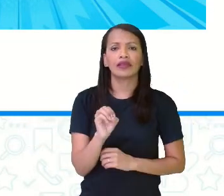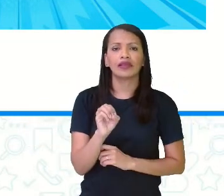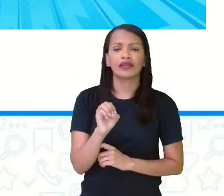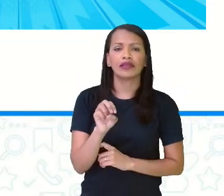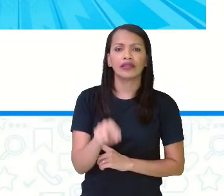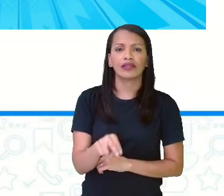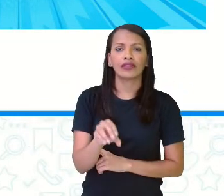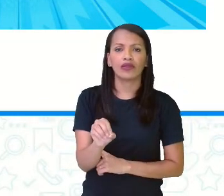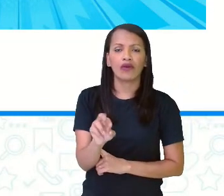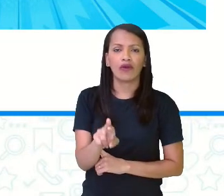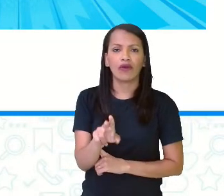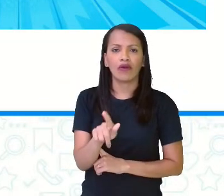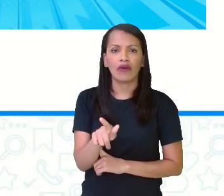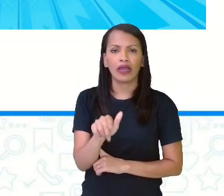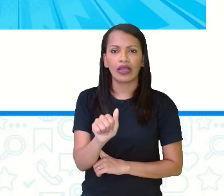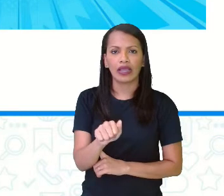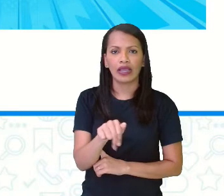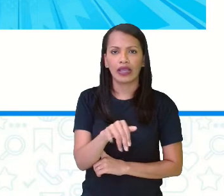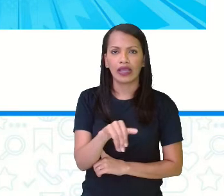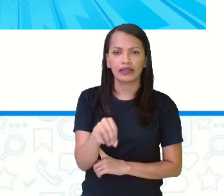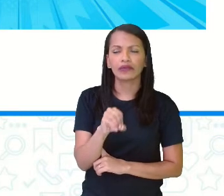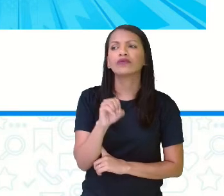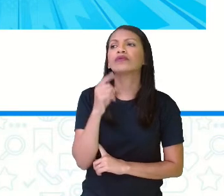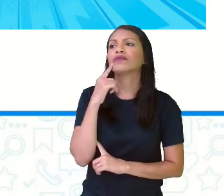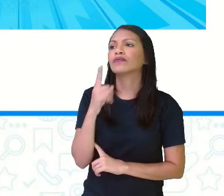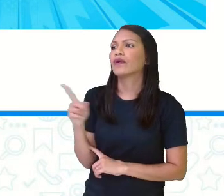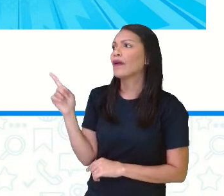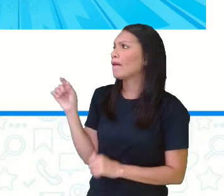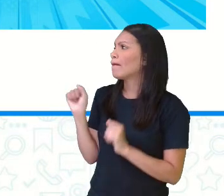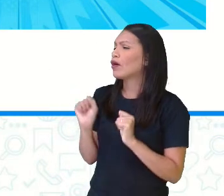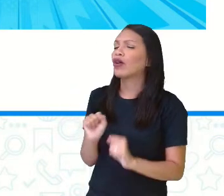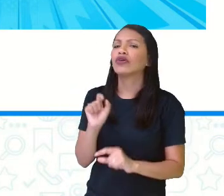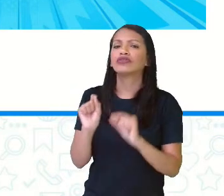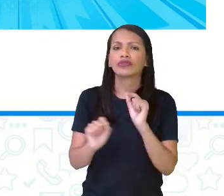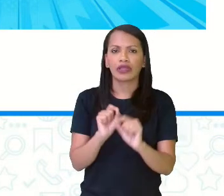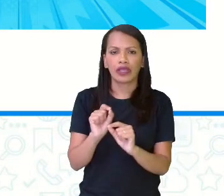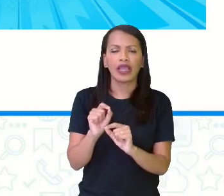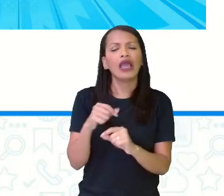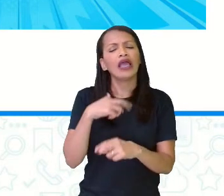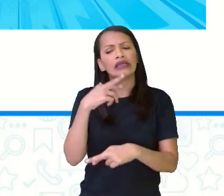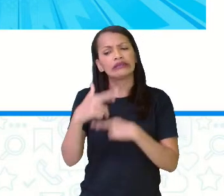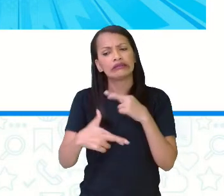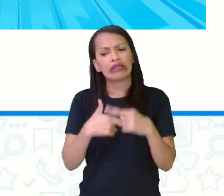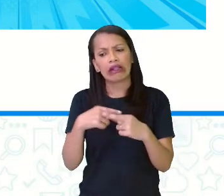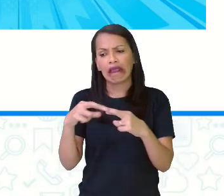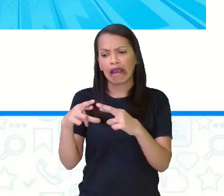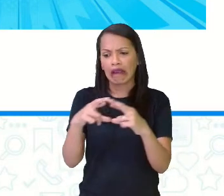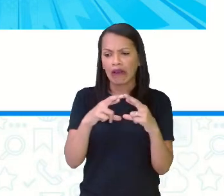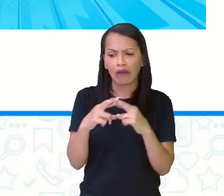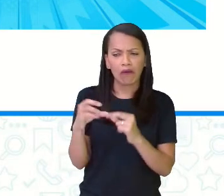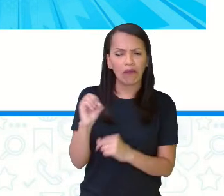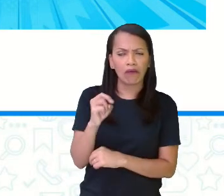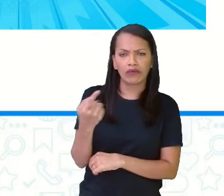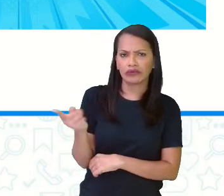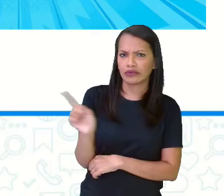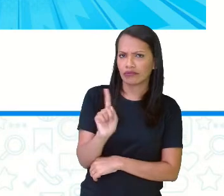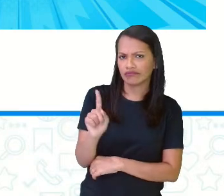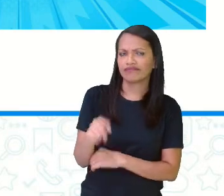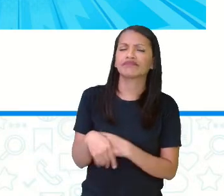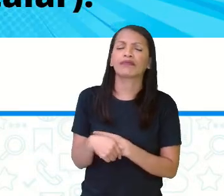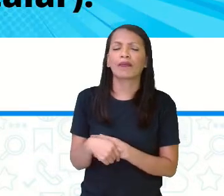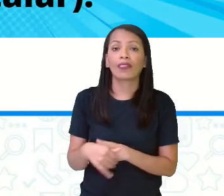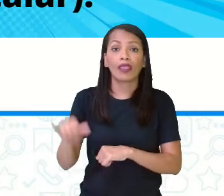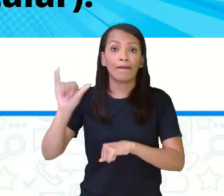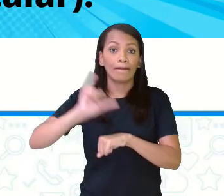esse aí que não é orgânico, inorgânico, ele pode ser reciclável ou não. Por exemplo, plástico,